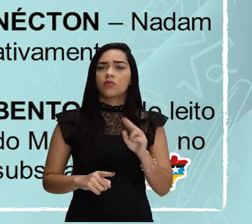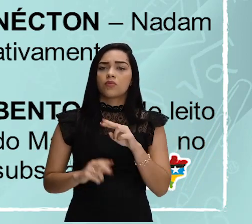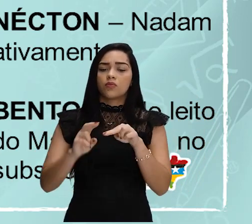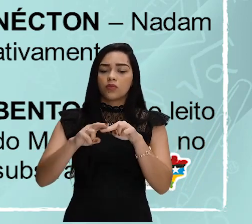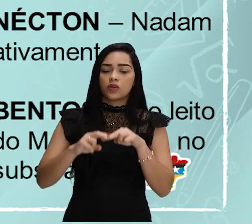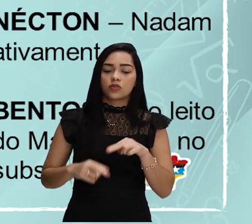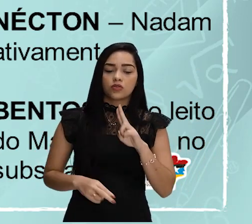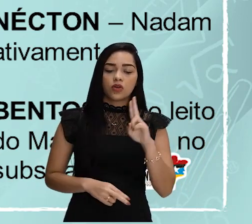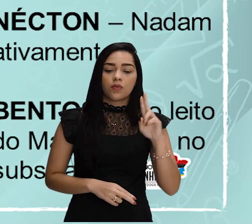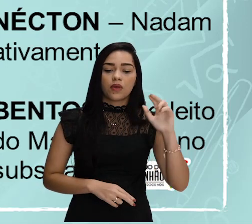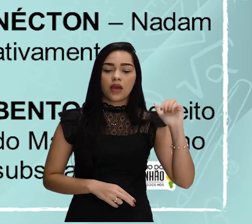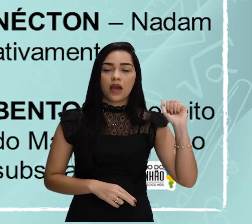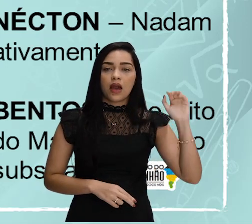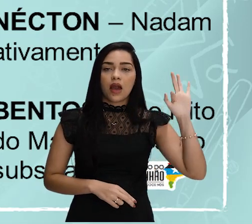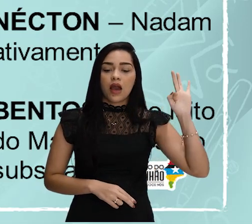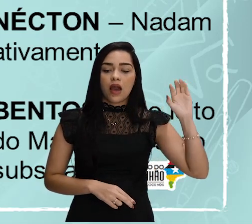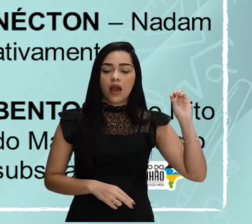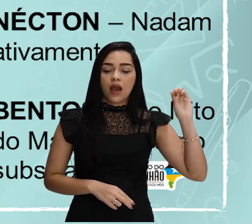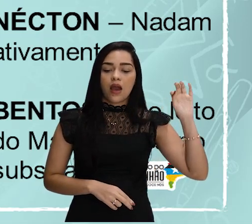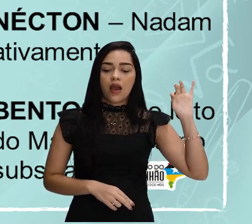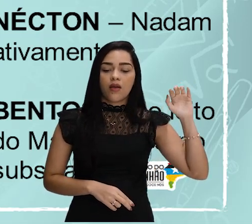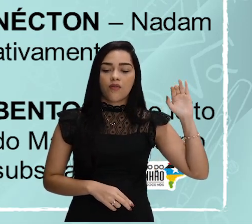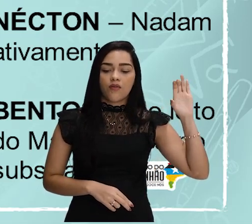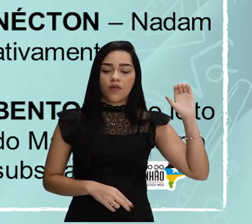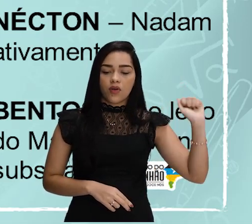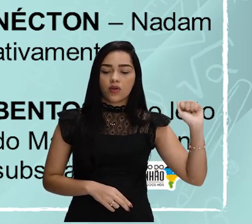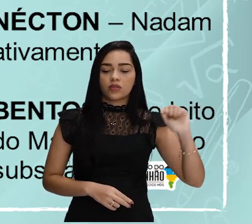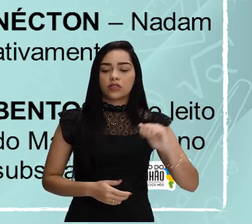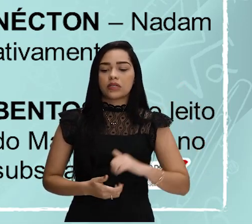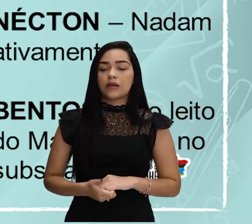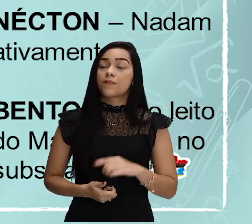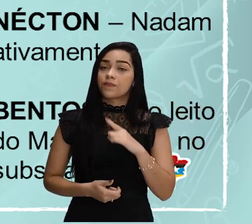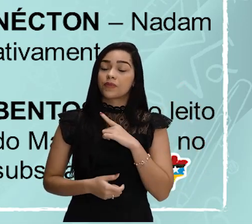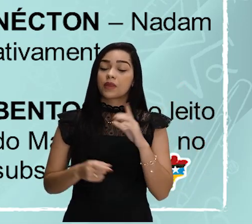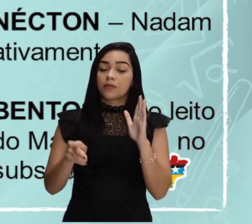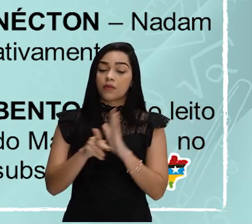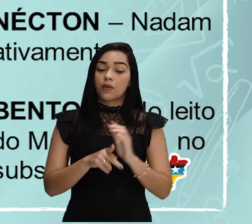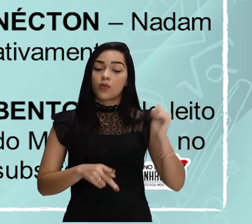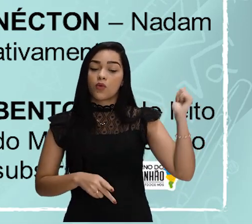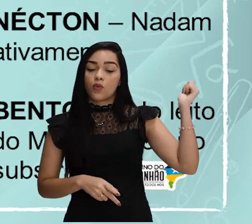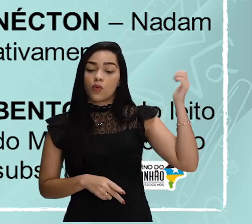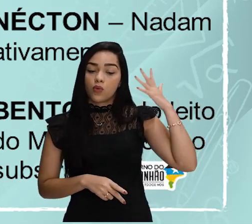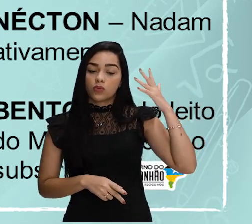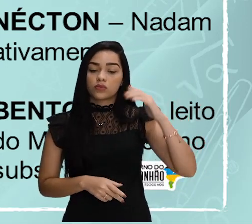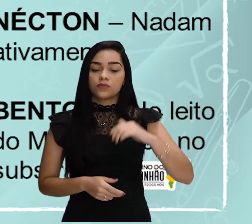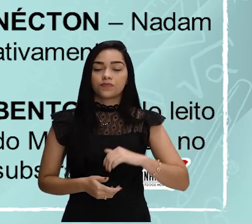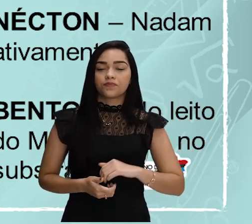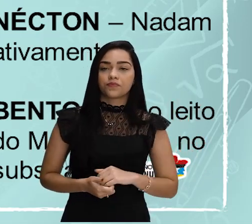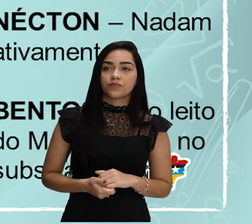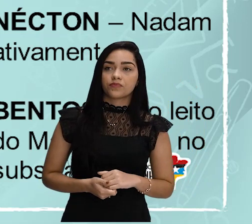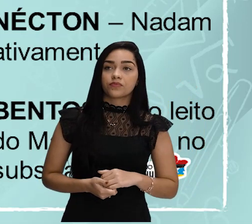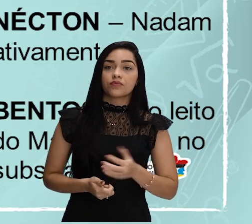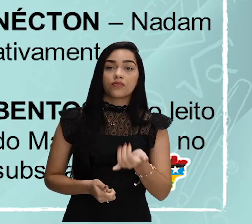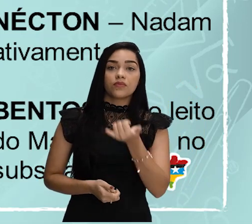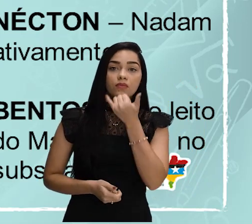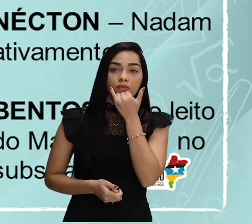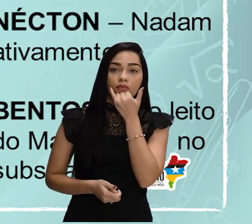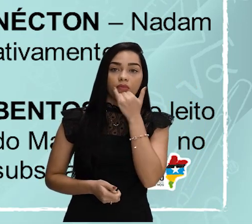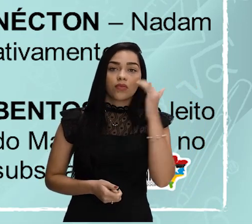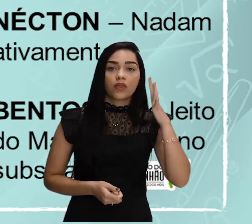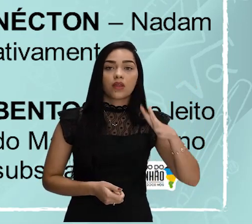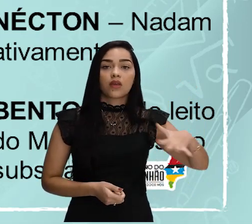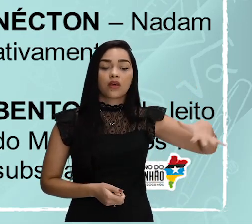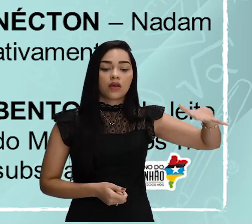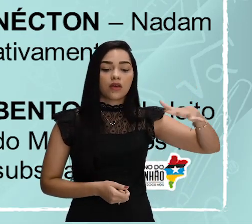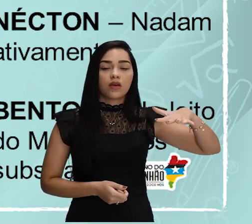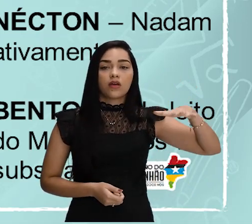é afótica, né? O termo fótica tem a ver com luz. Então, perdão, gente, zona